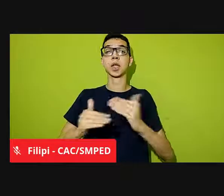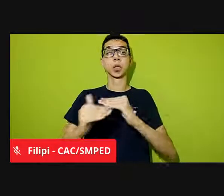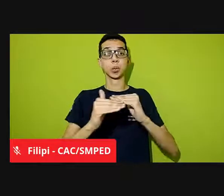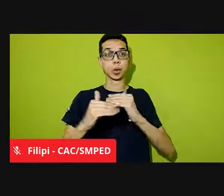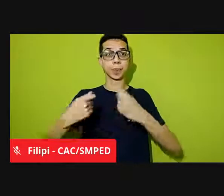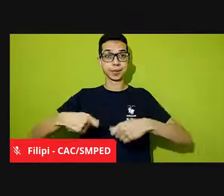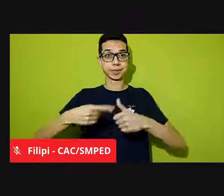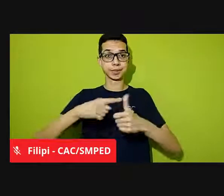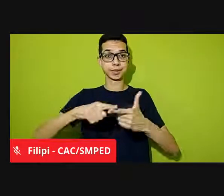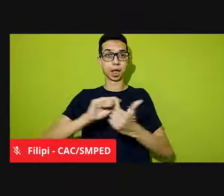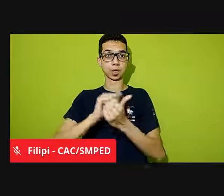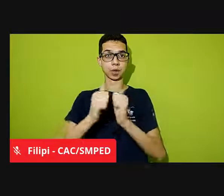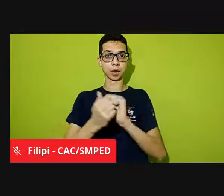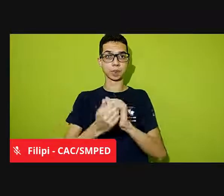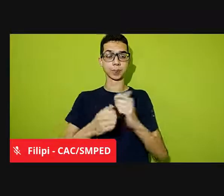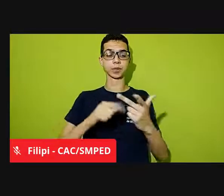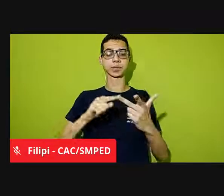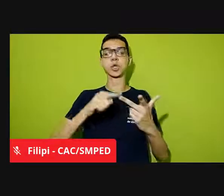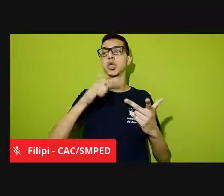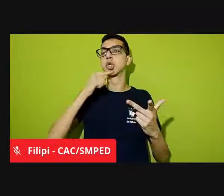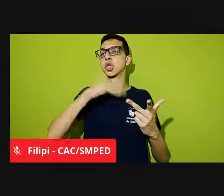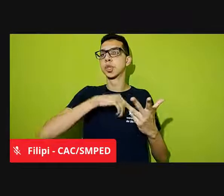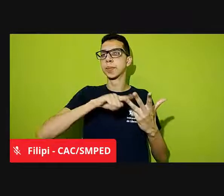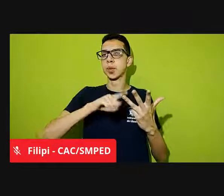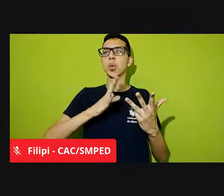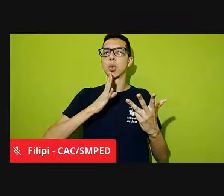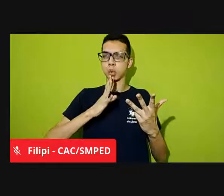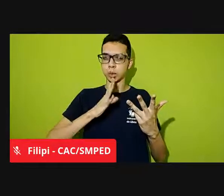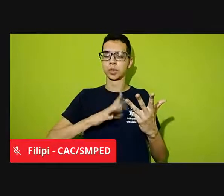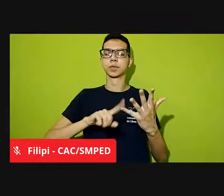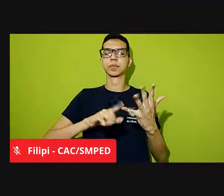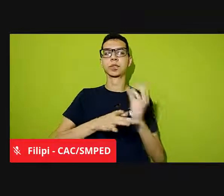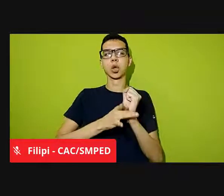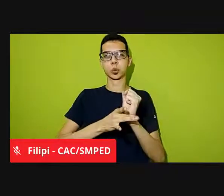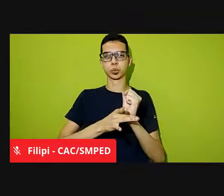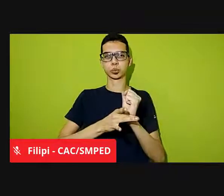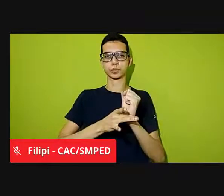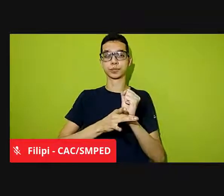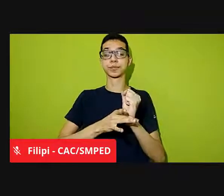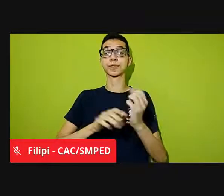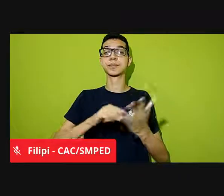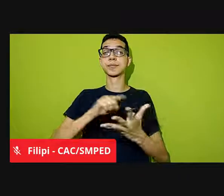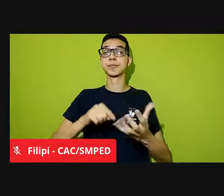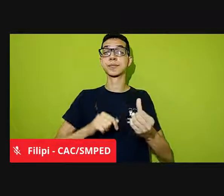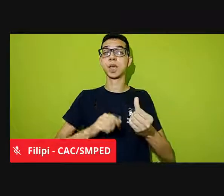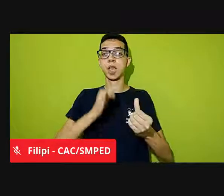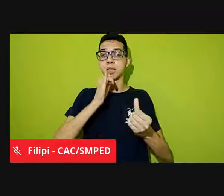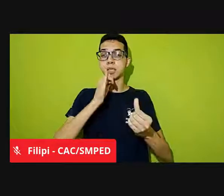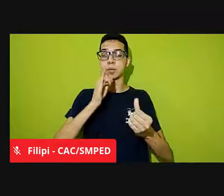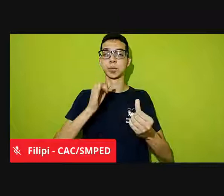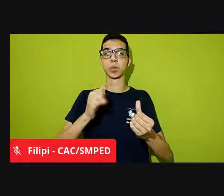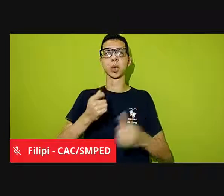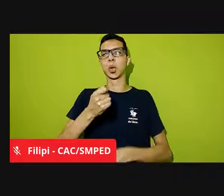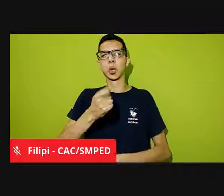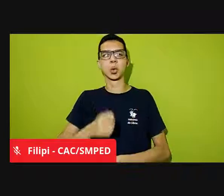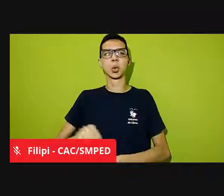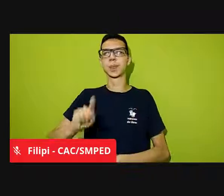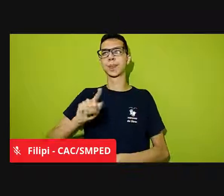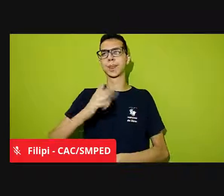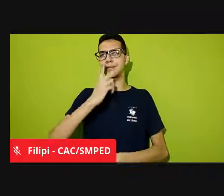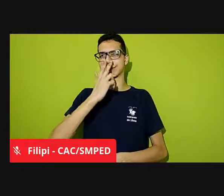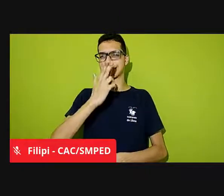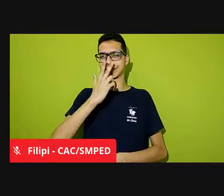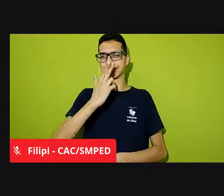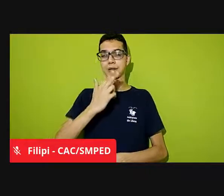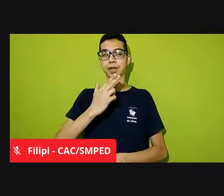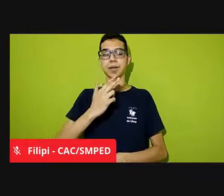adaptável, óbvio, conhecido, seguro, sem esforço e abrangente. Então, quando a gente, não estou falando aqui de uma